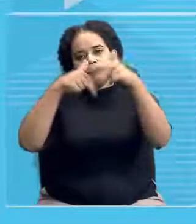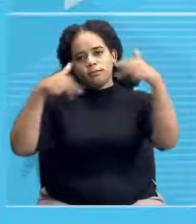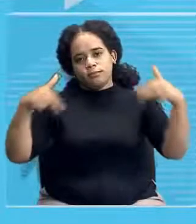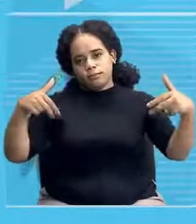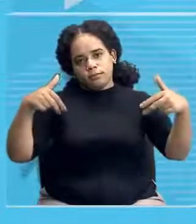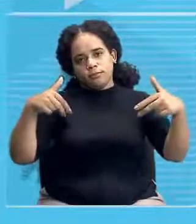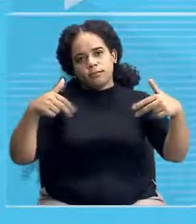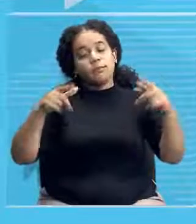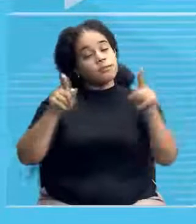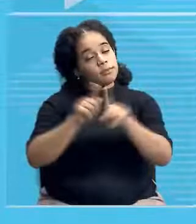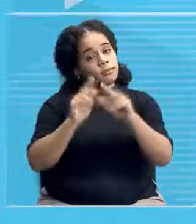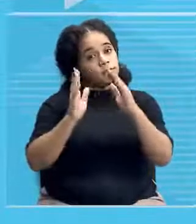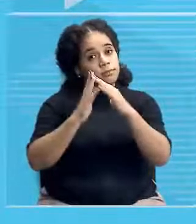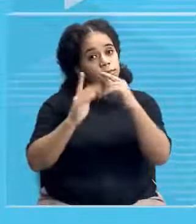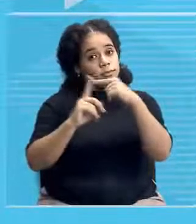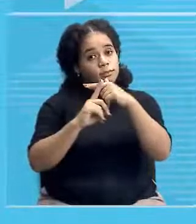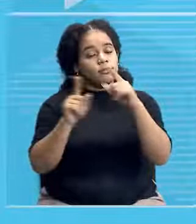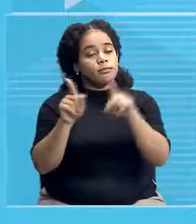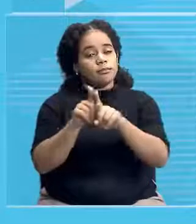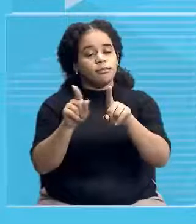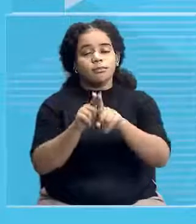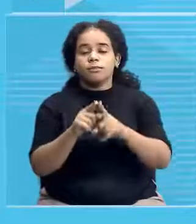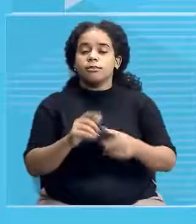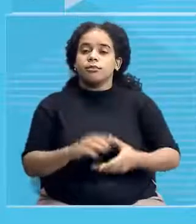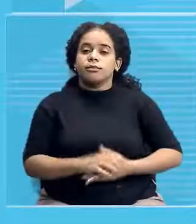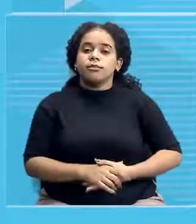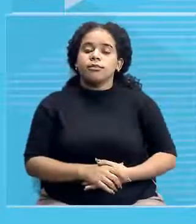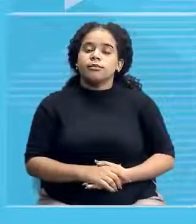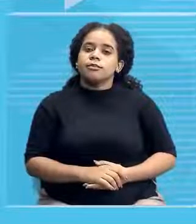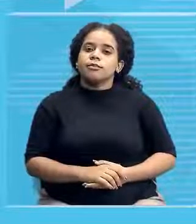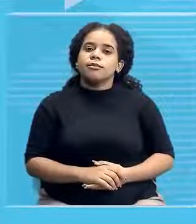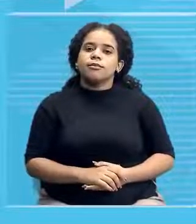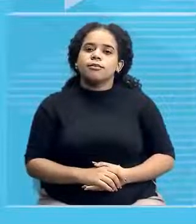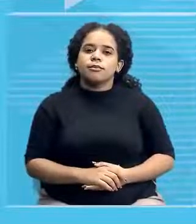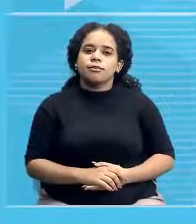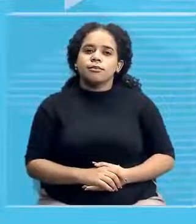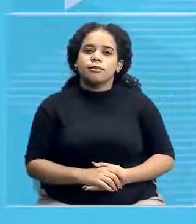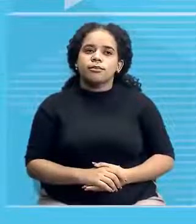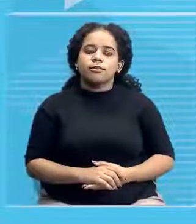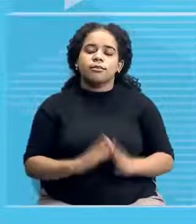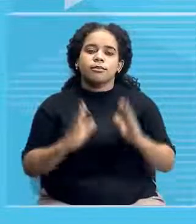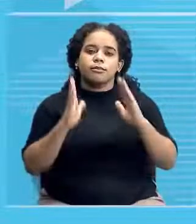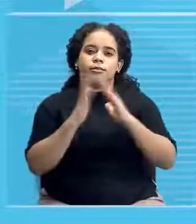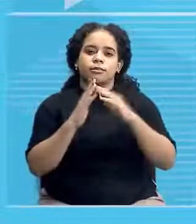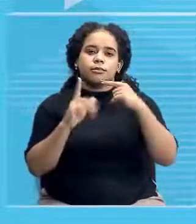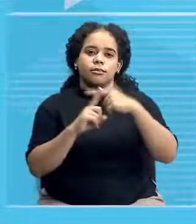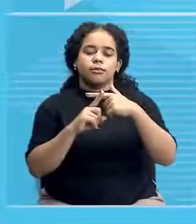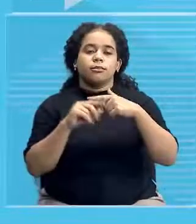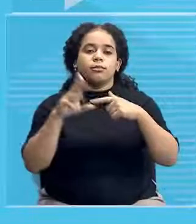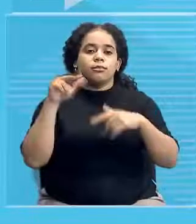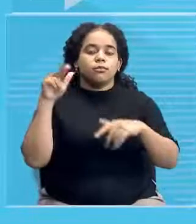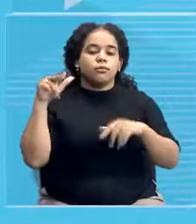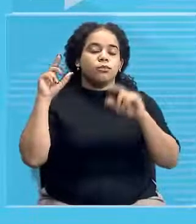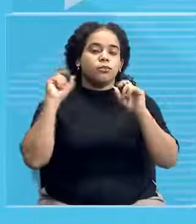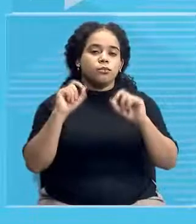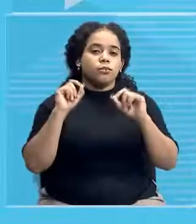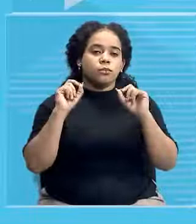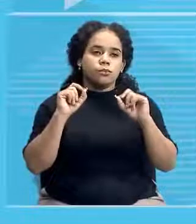igreja também, viu? A igreja também. E as igrejas nunca estiveram